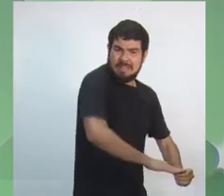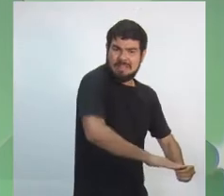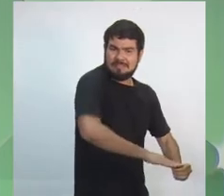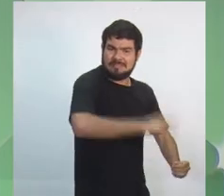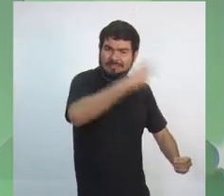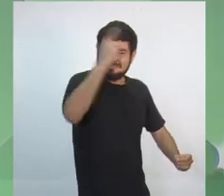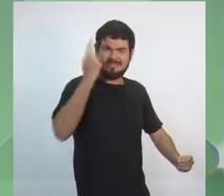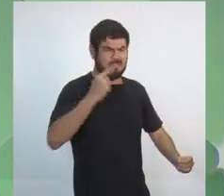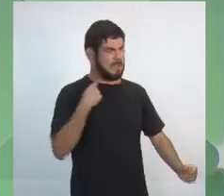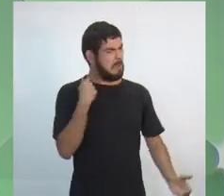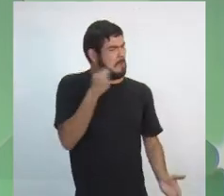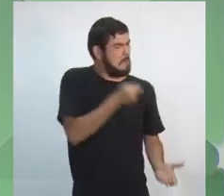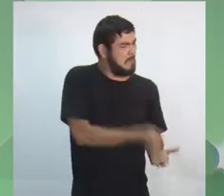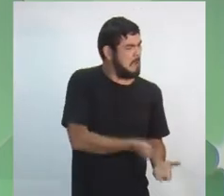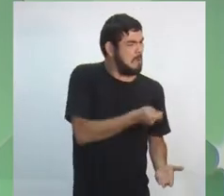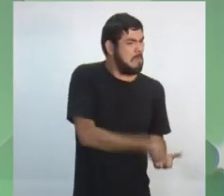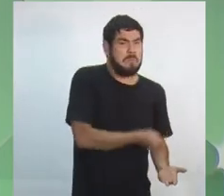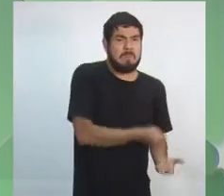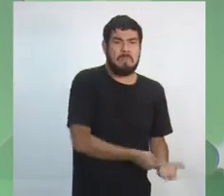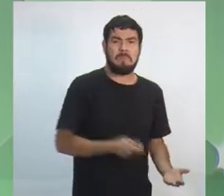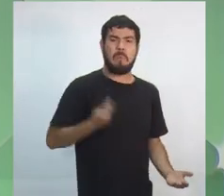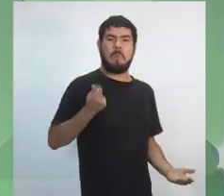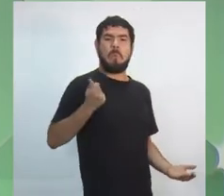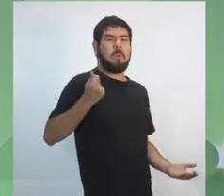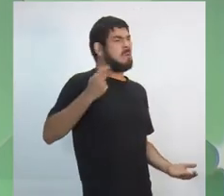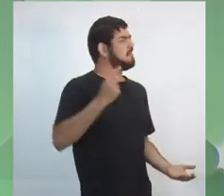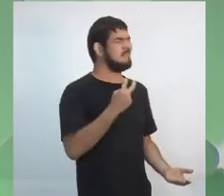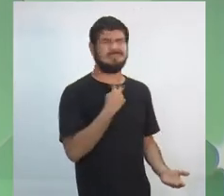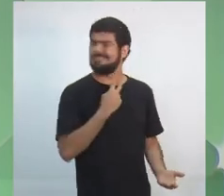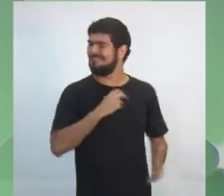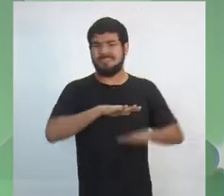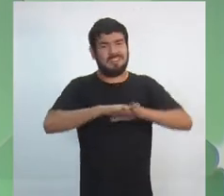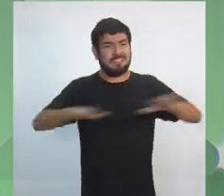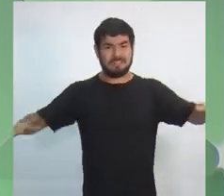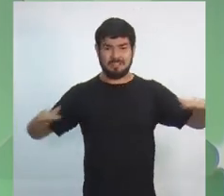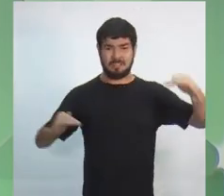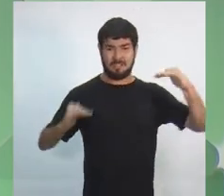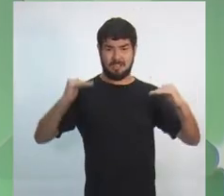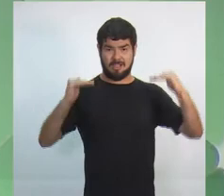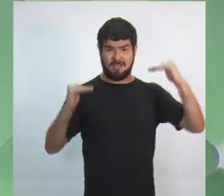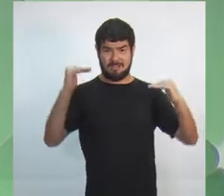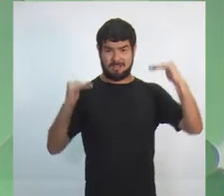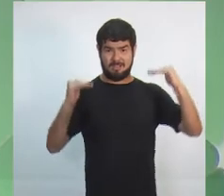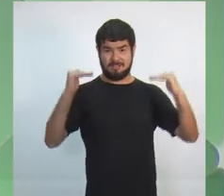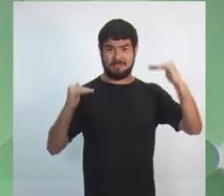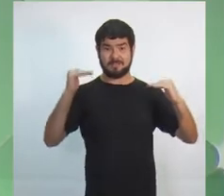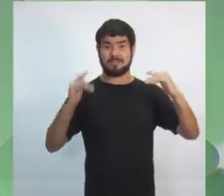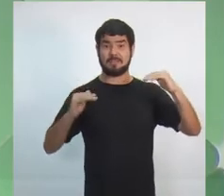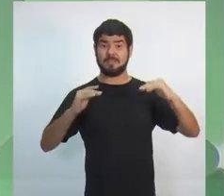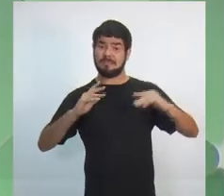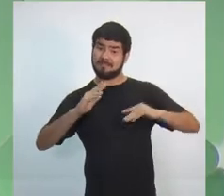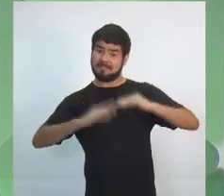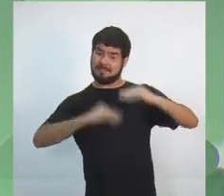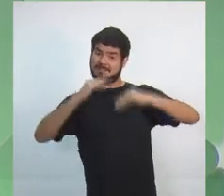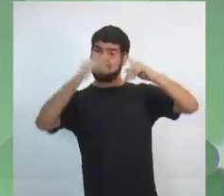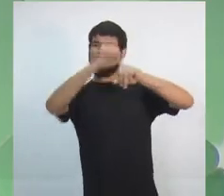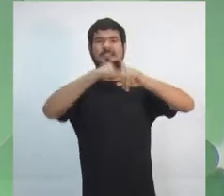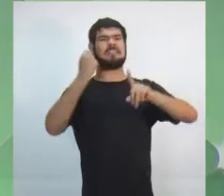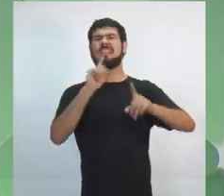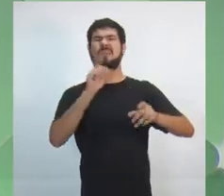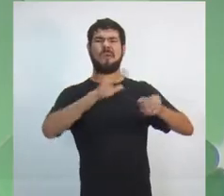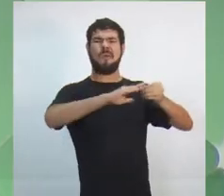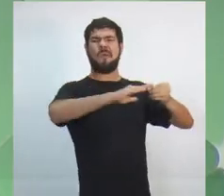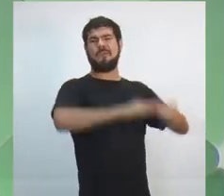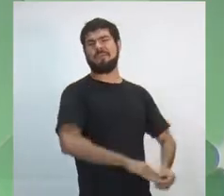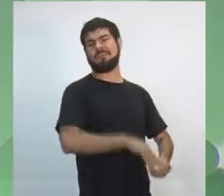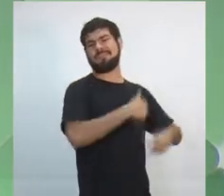através da imposição do poder econômico. Nós queremos o poder econômico servindo ao desenvolvimento social e não para oprimir o trabalhador e a